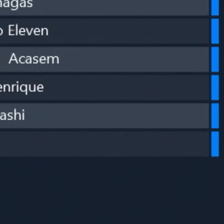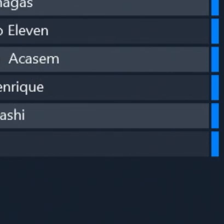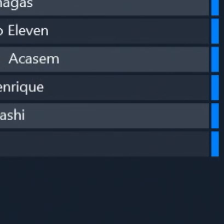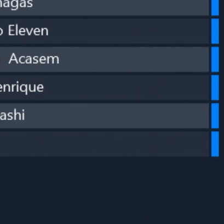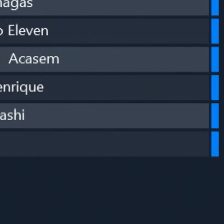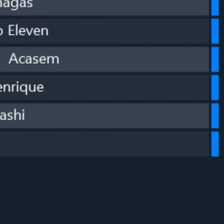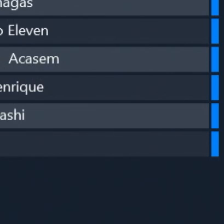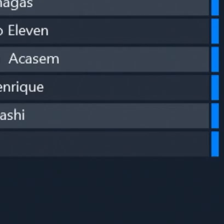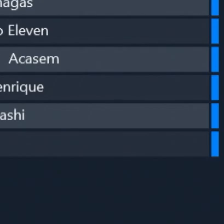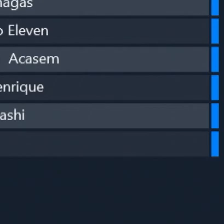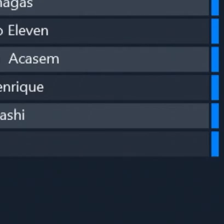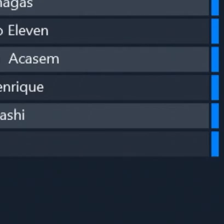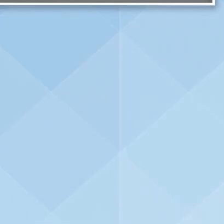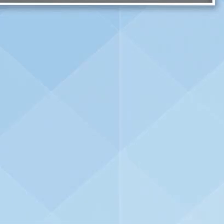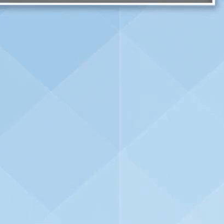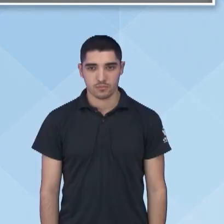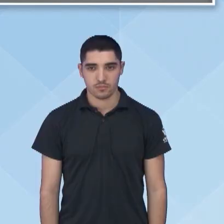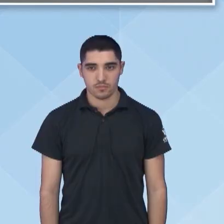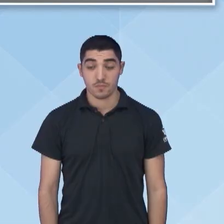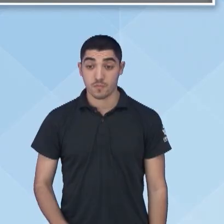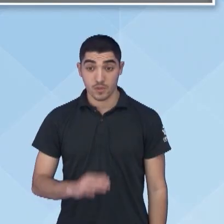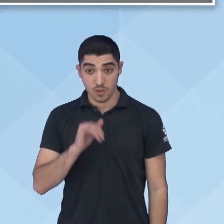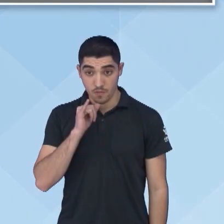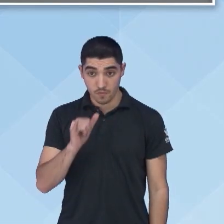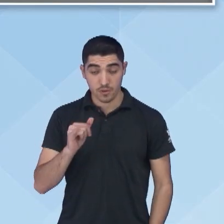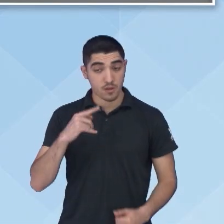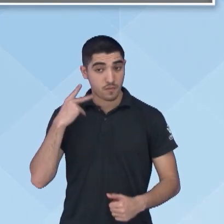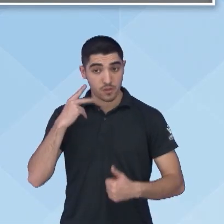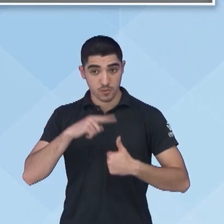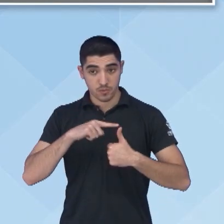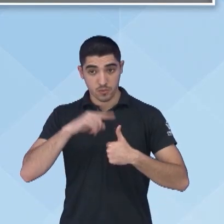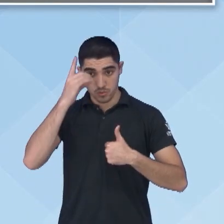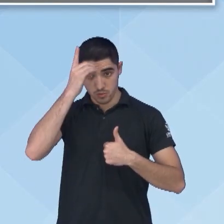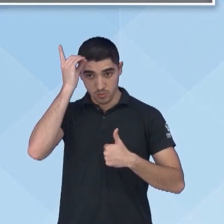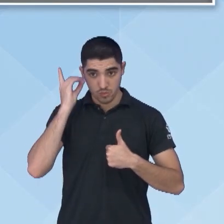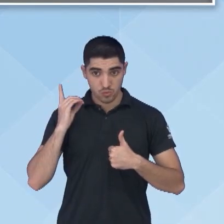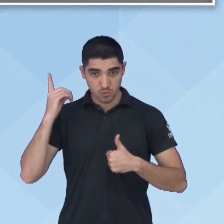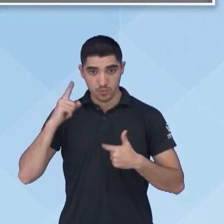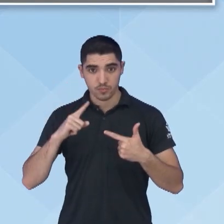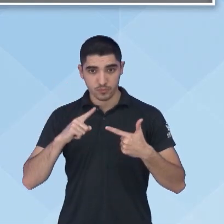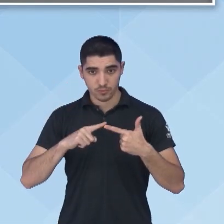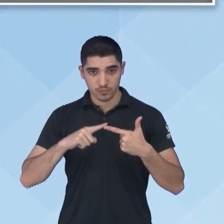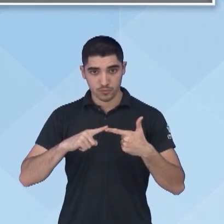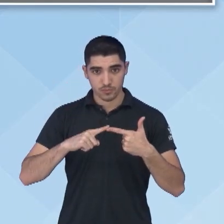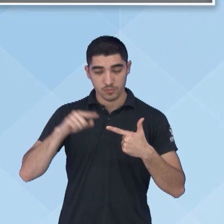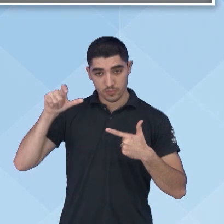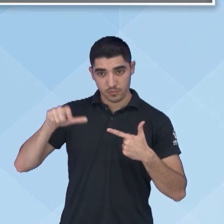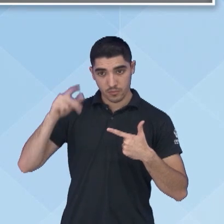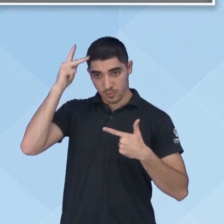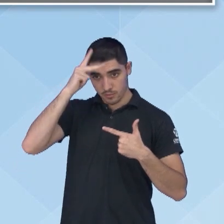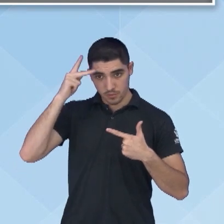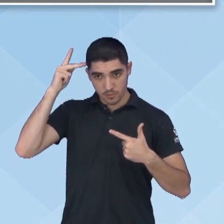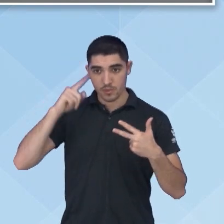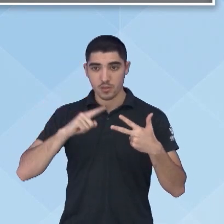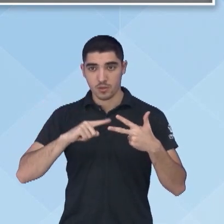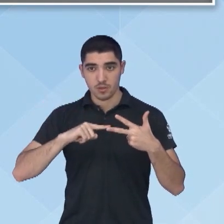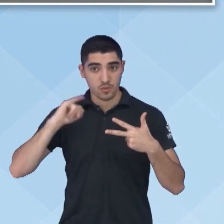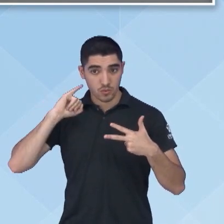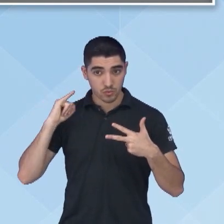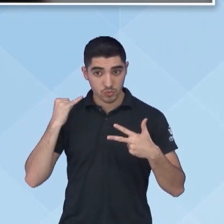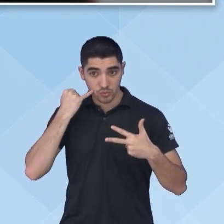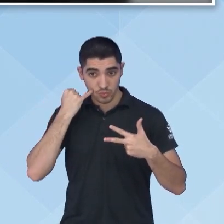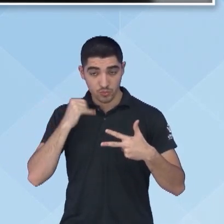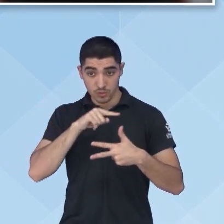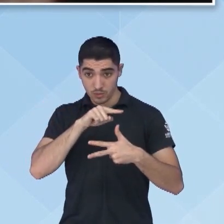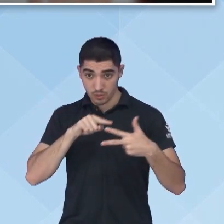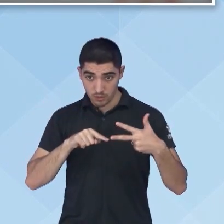Concedo aos vereadores, a vereadora Dulce Rita, Fernando Petiti, Juvenil Silvério, o